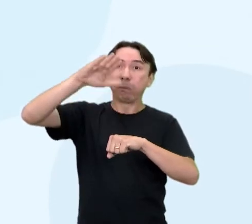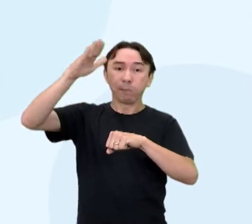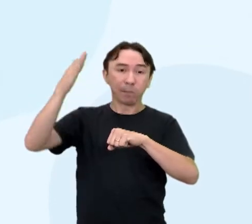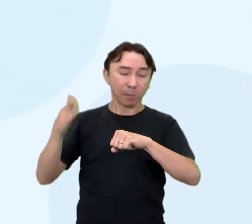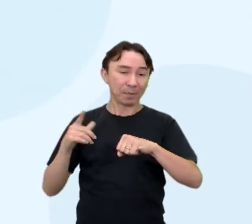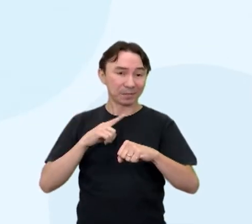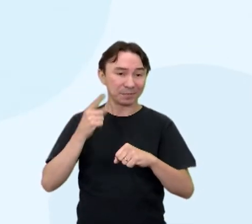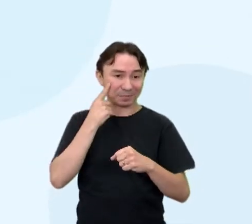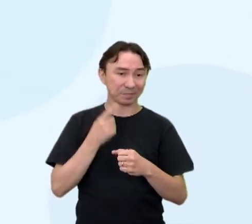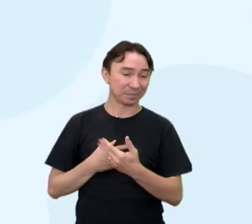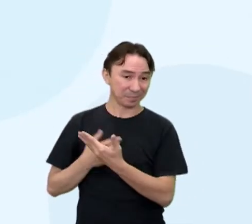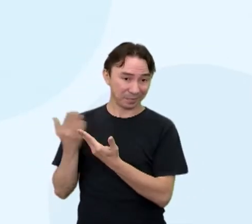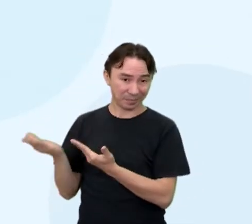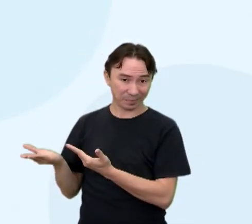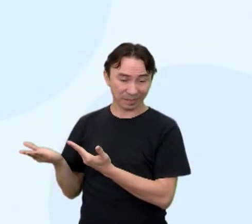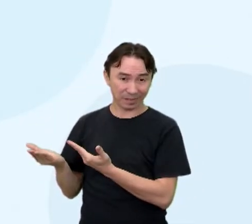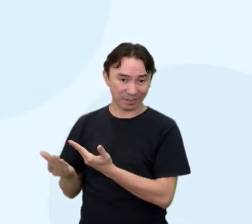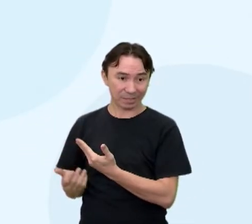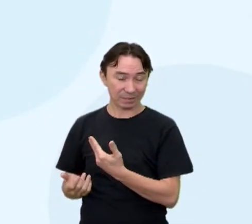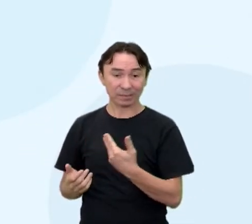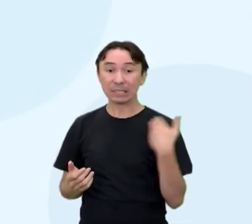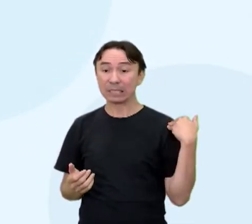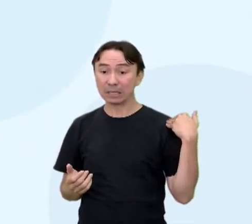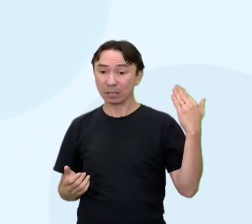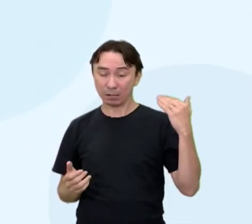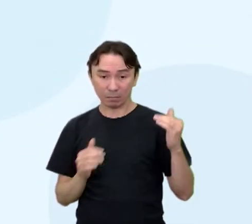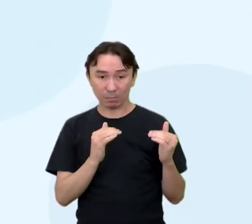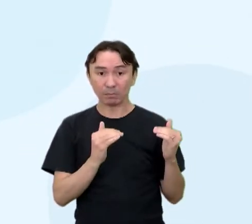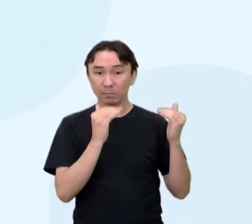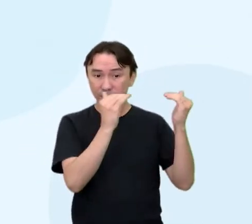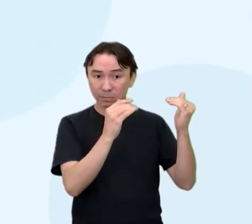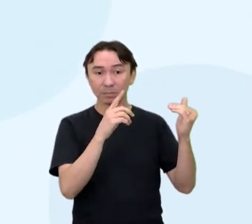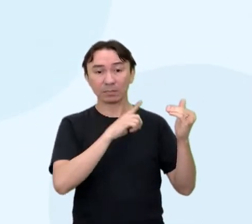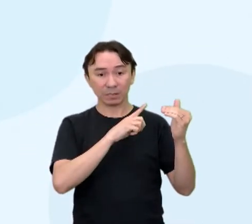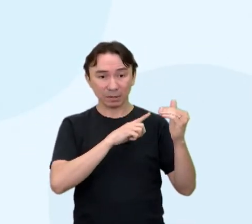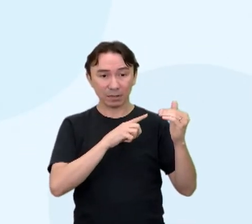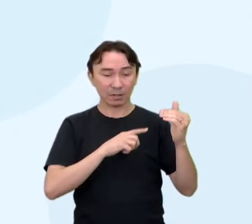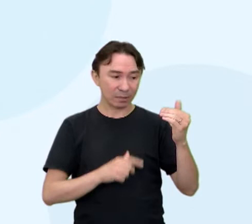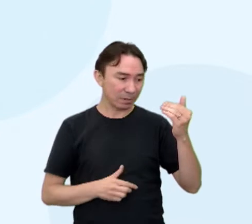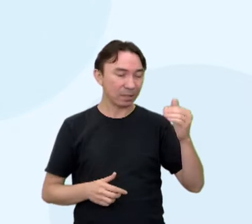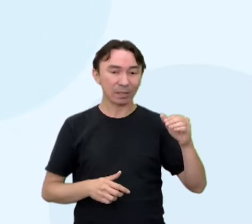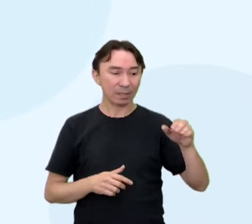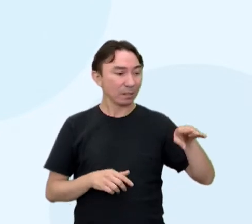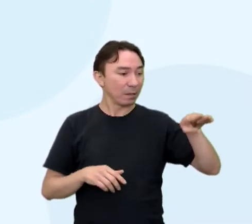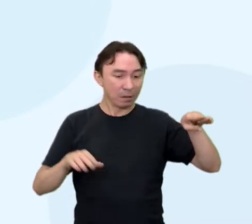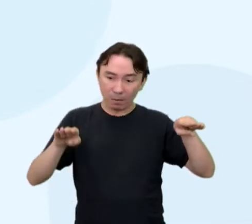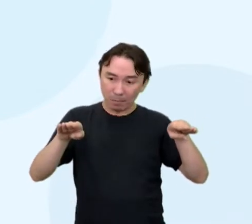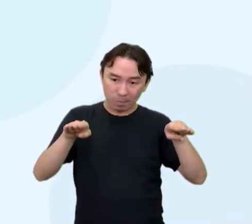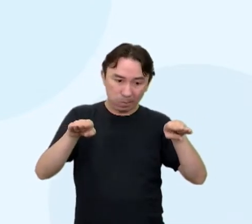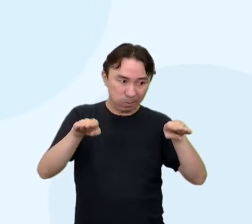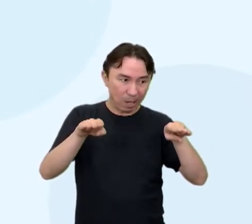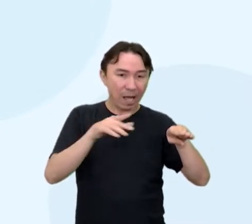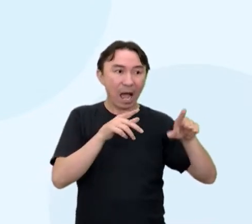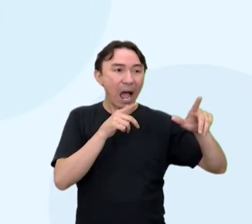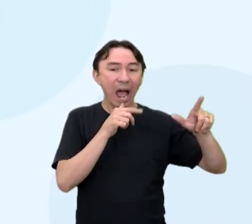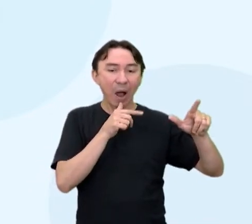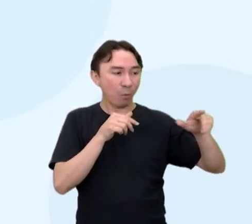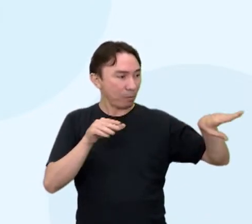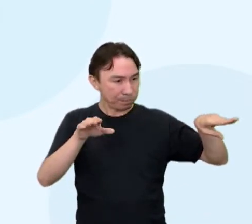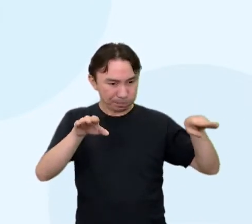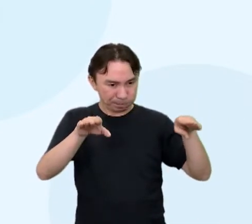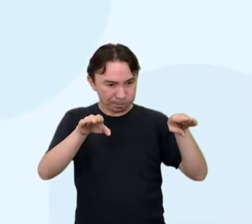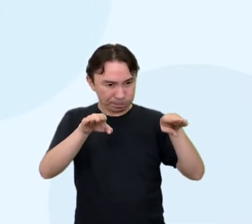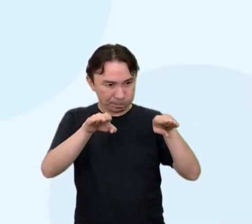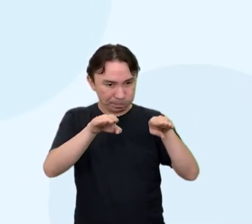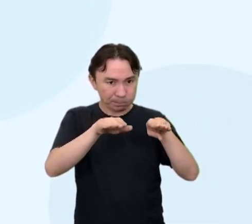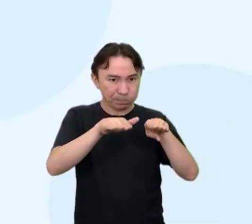lado esquerdo, na parte superior, ela tem uma placa continental se encontrando com uma placa oceânica, tá? E